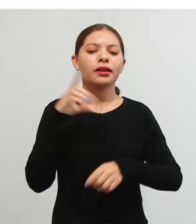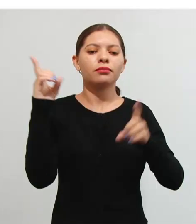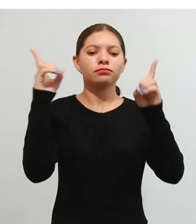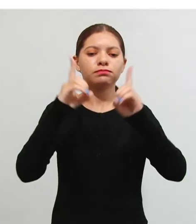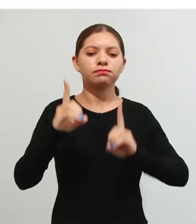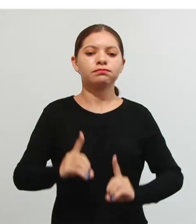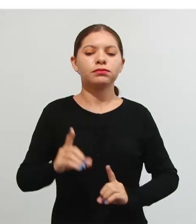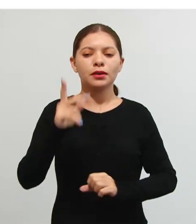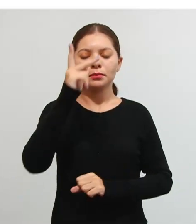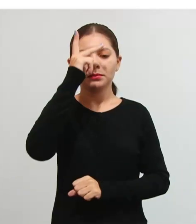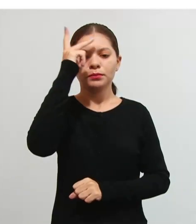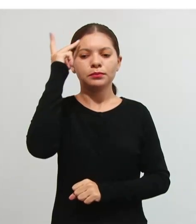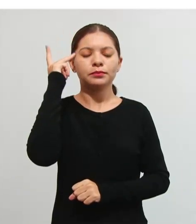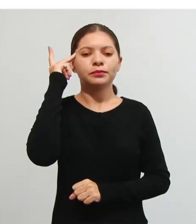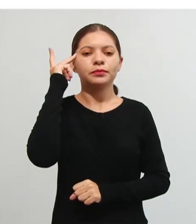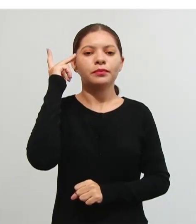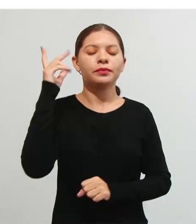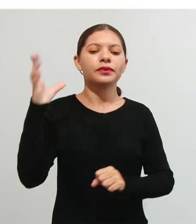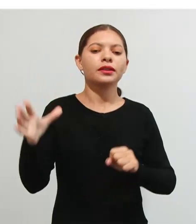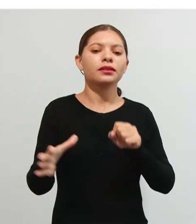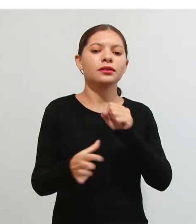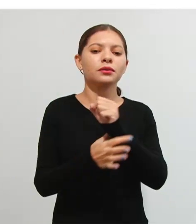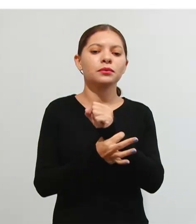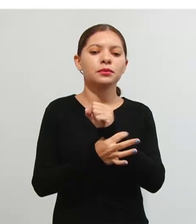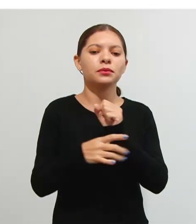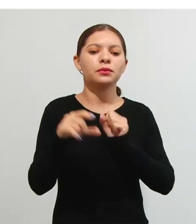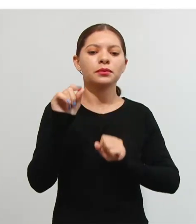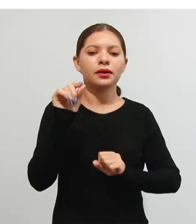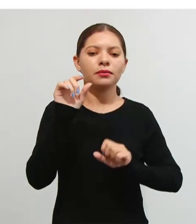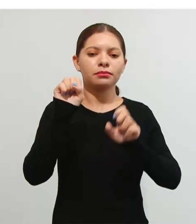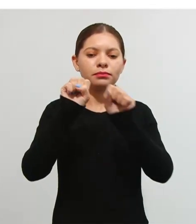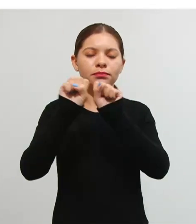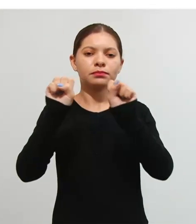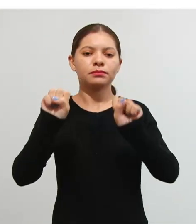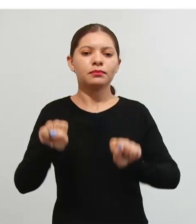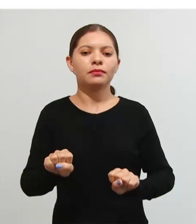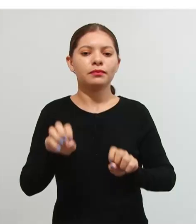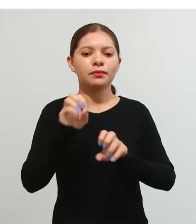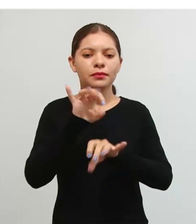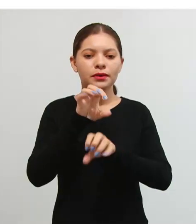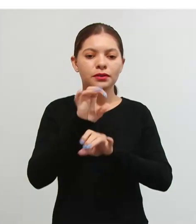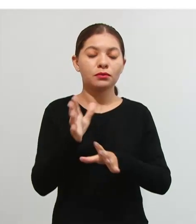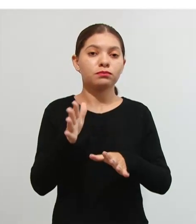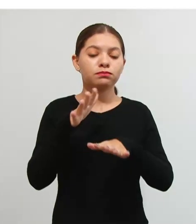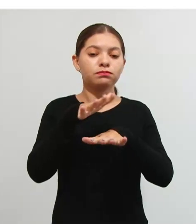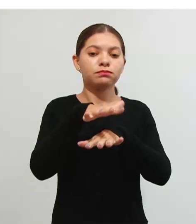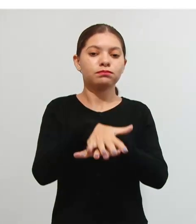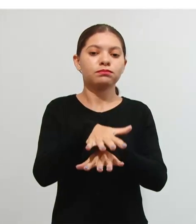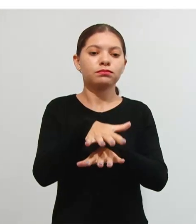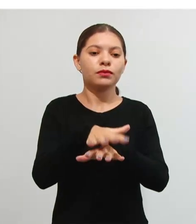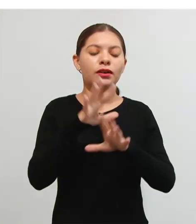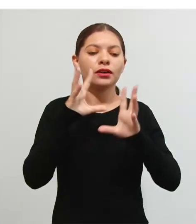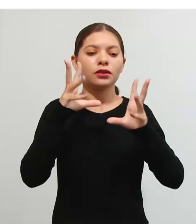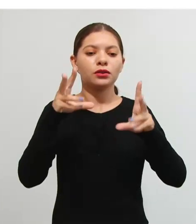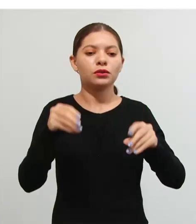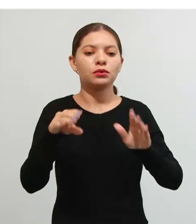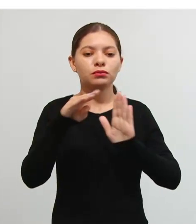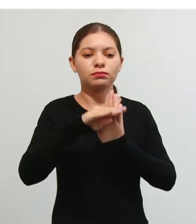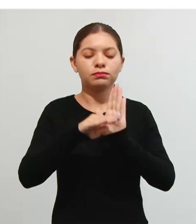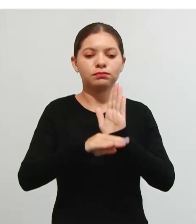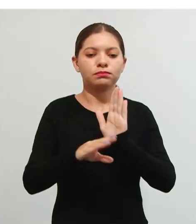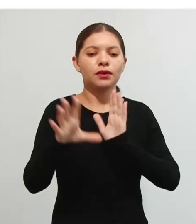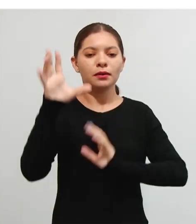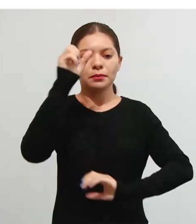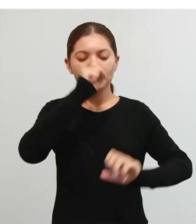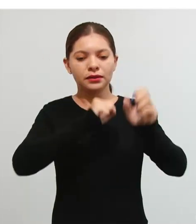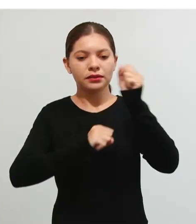com deficiência, assegurados sistema educacional inclusivo em todos os níveis e